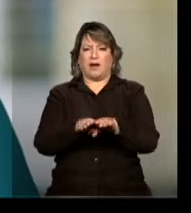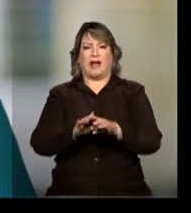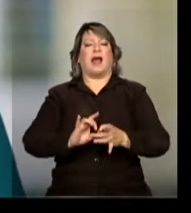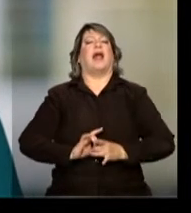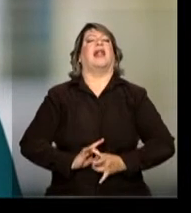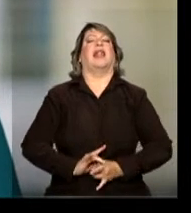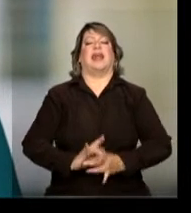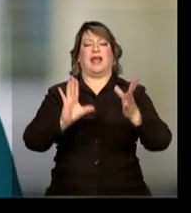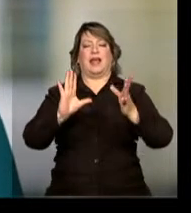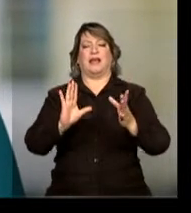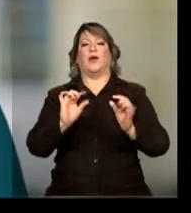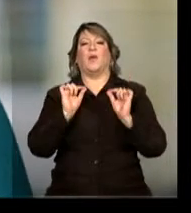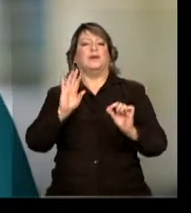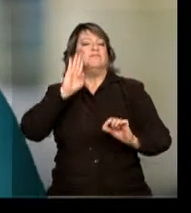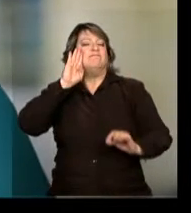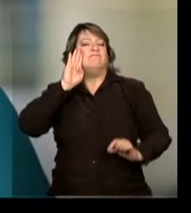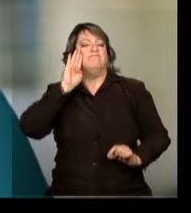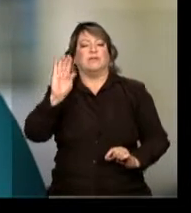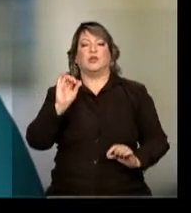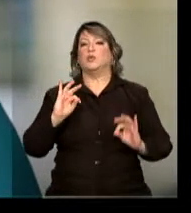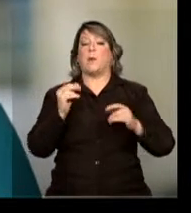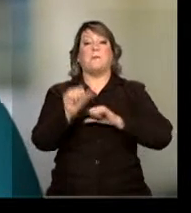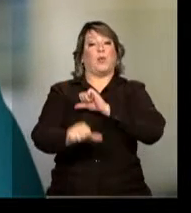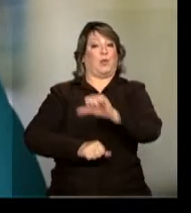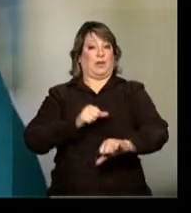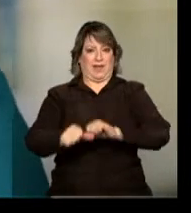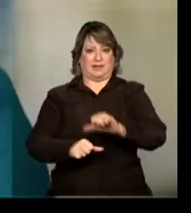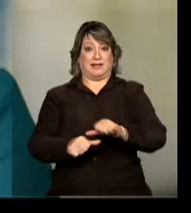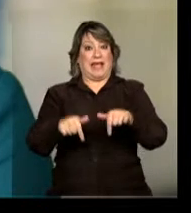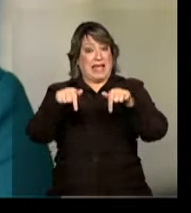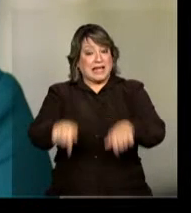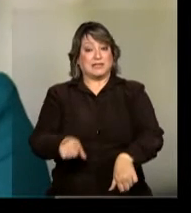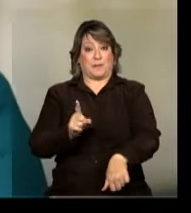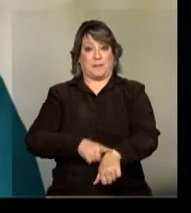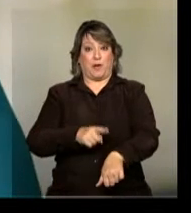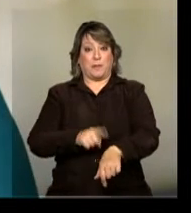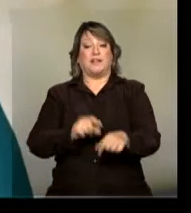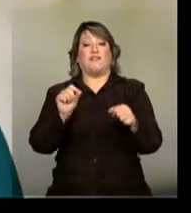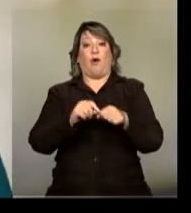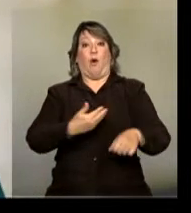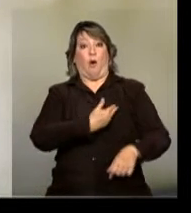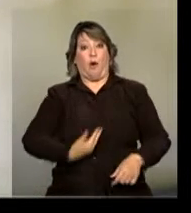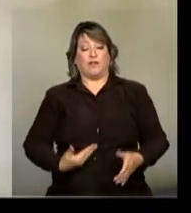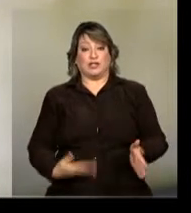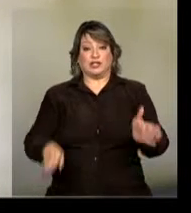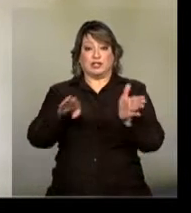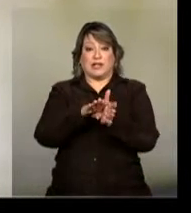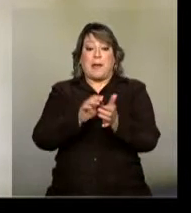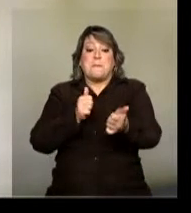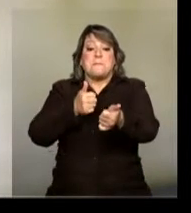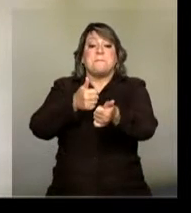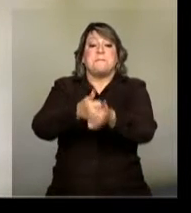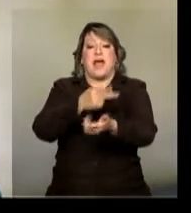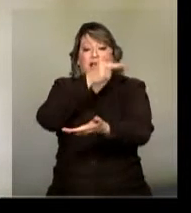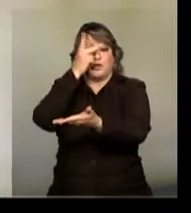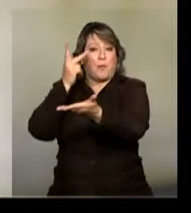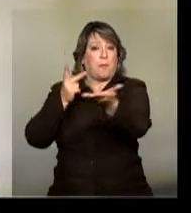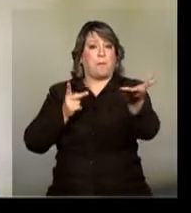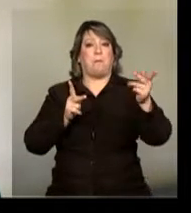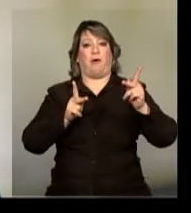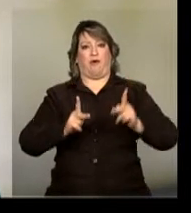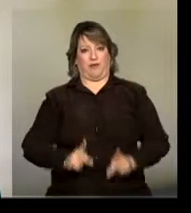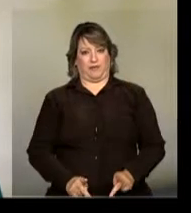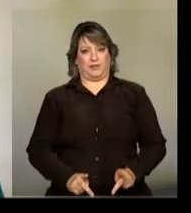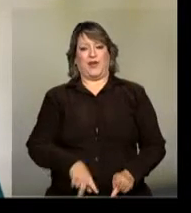de todas as mudanças este é o momento de fazer o governo chegar cada vez mais perto do povo e do